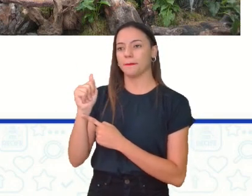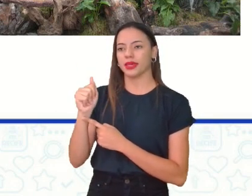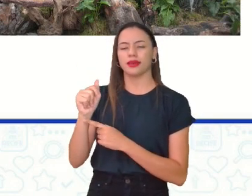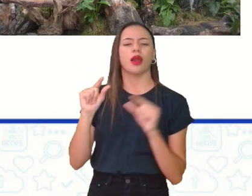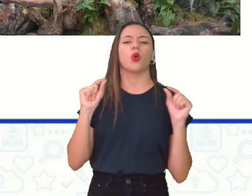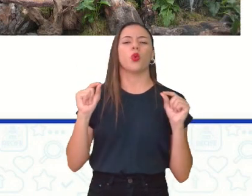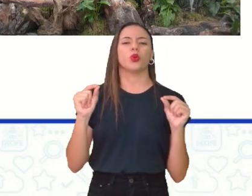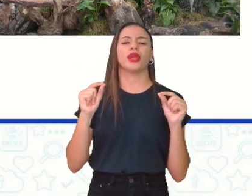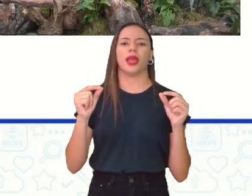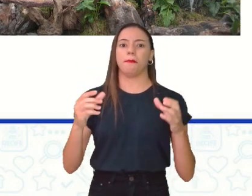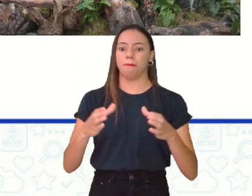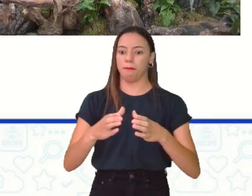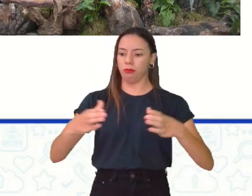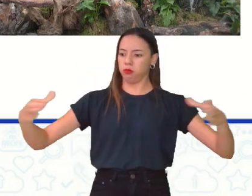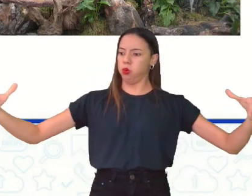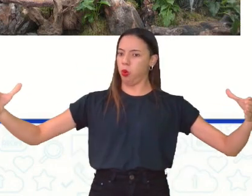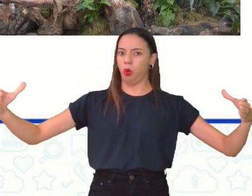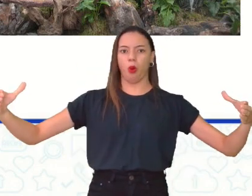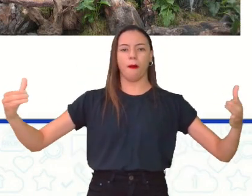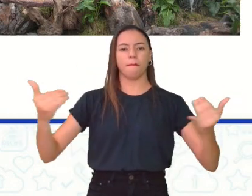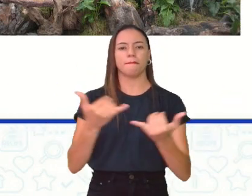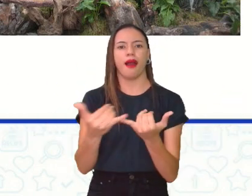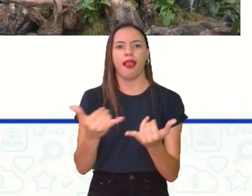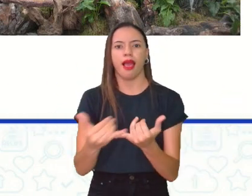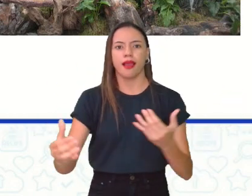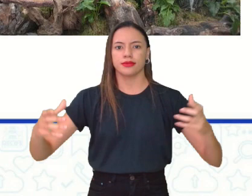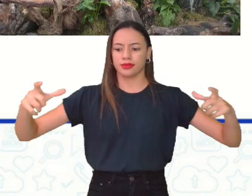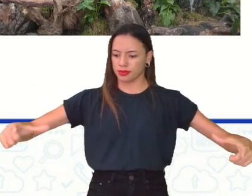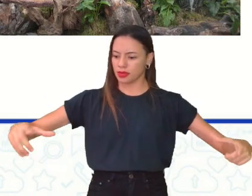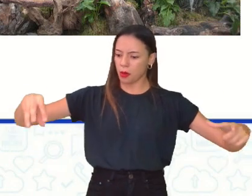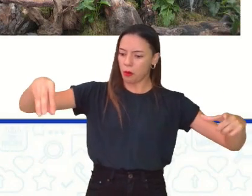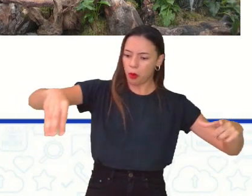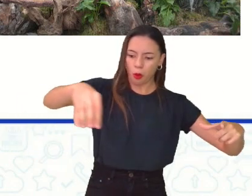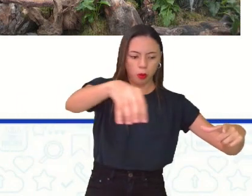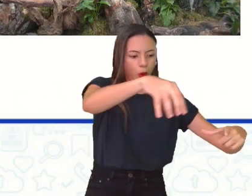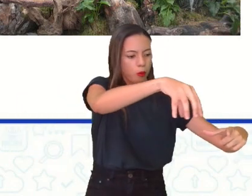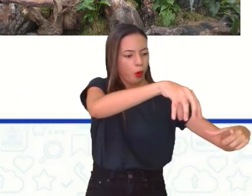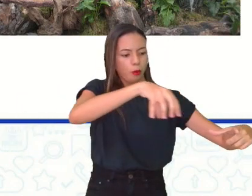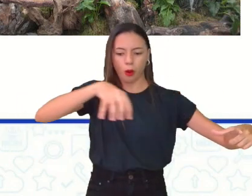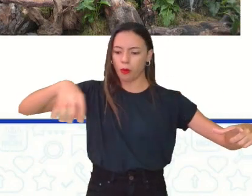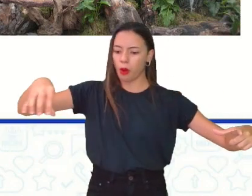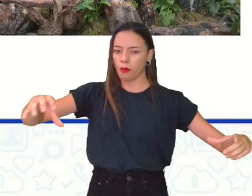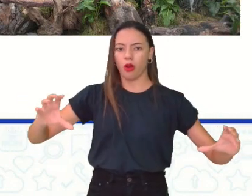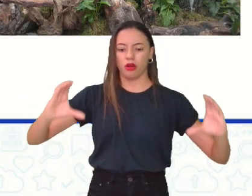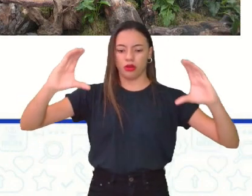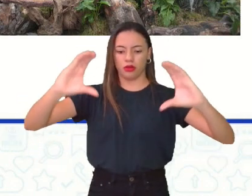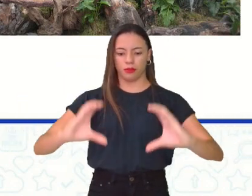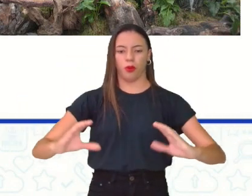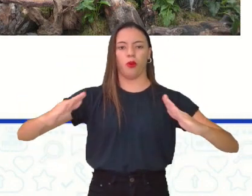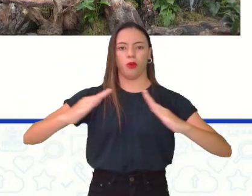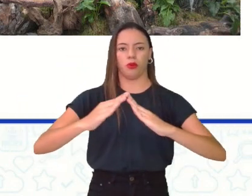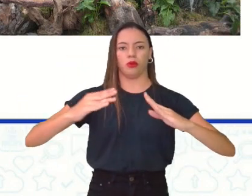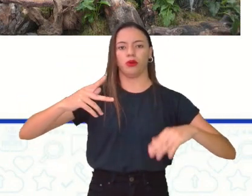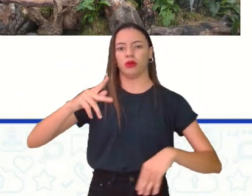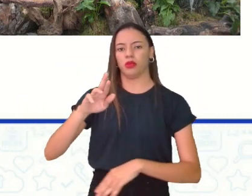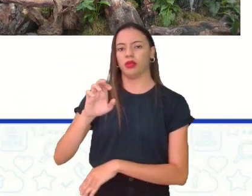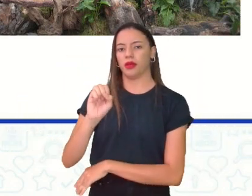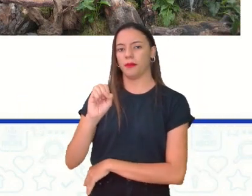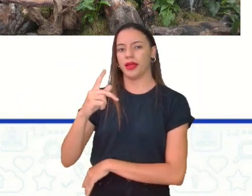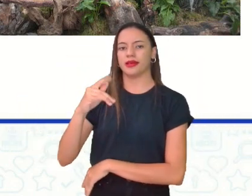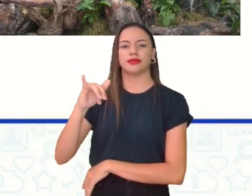como se fosse uma maquete bem grande, onde se coloca o presépio. Então, essa tradição existe muito